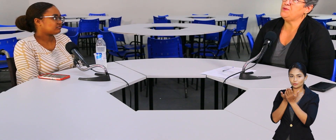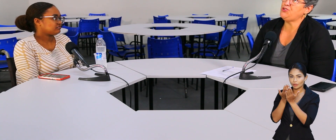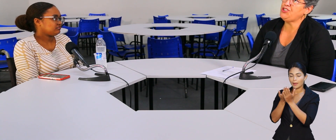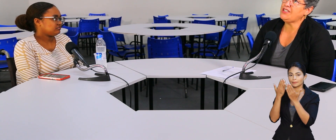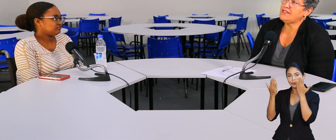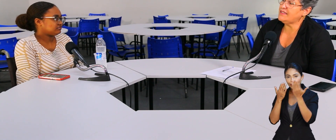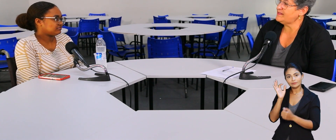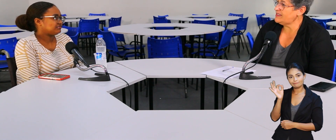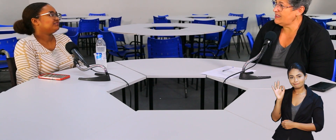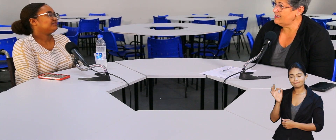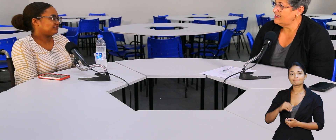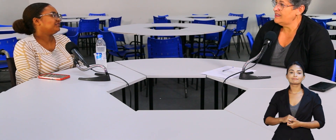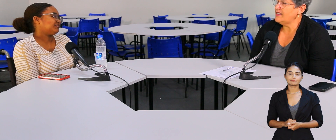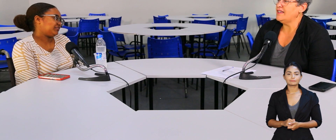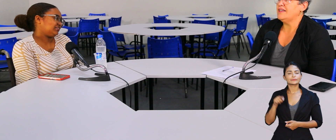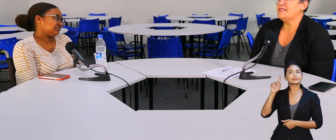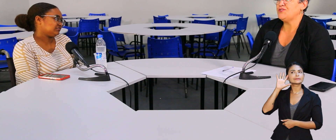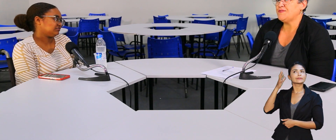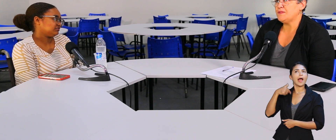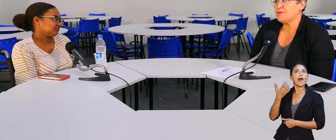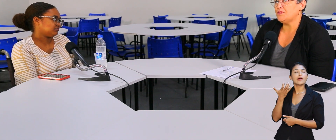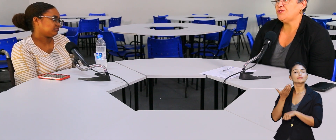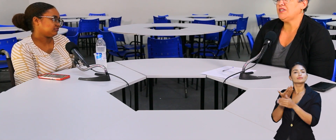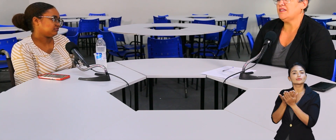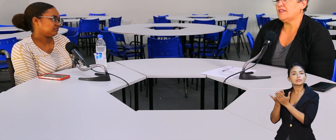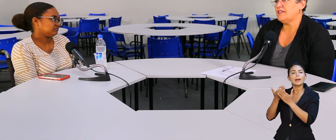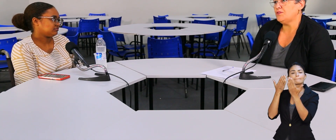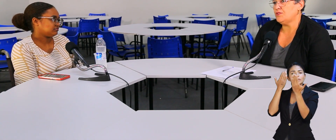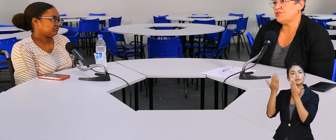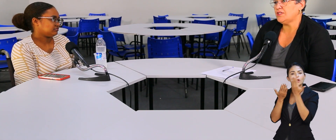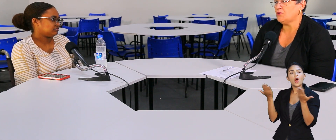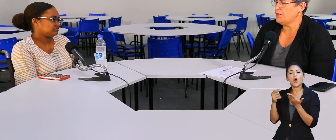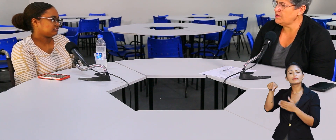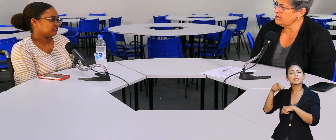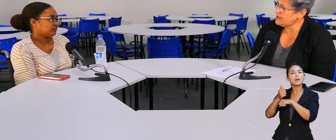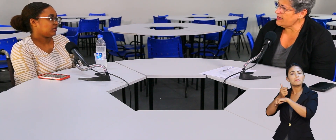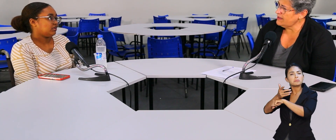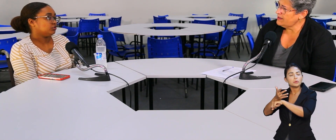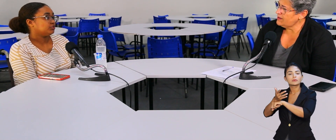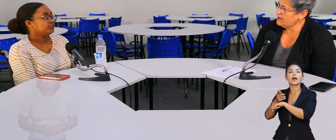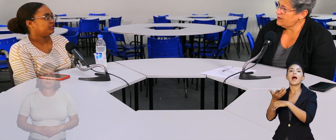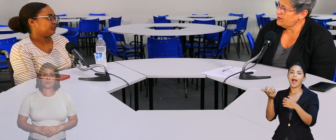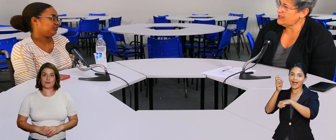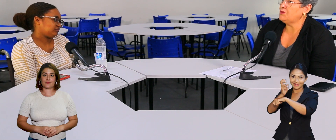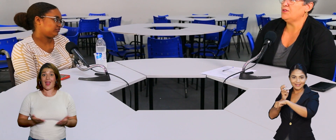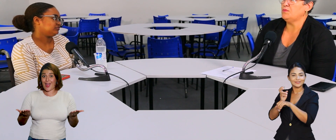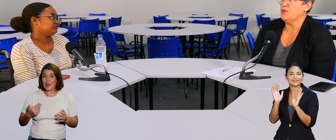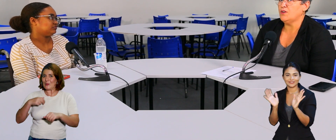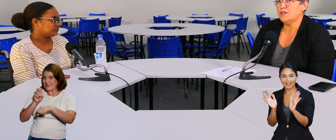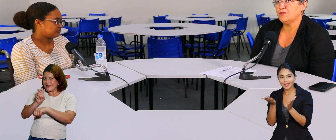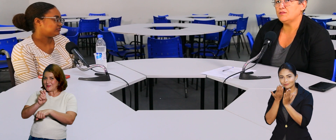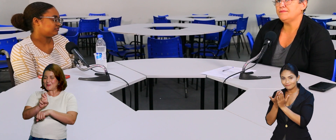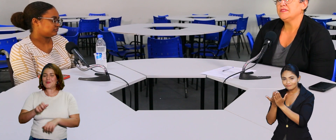fazer psicologia, né? Foi. Decidiu fazer psicologia, está aqui hoje. Qual módulo que você está? Eu tô no quinto. Está no